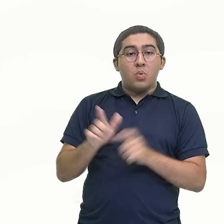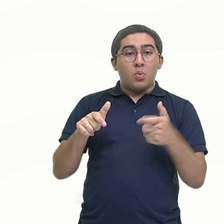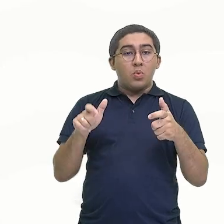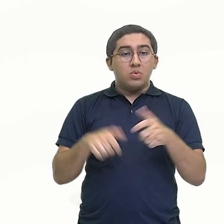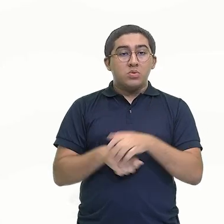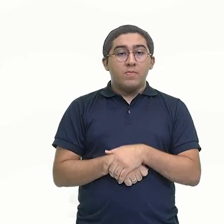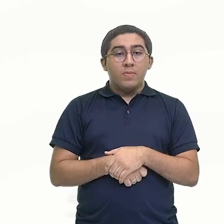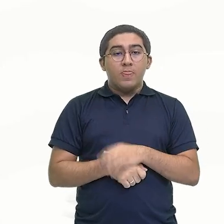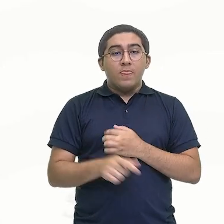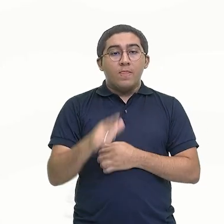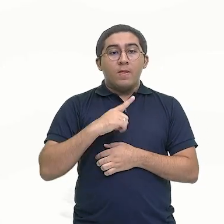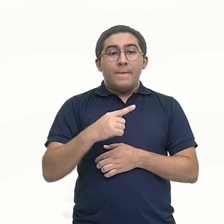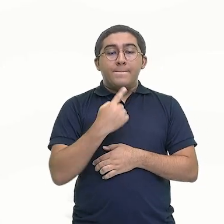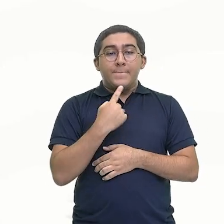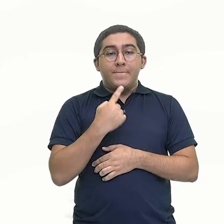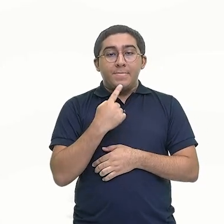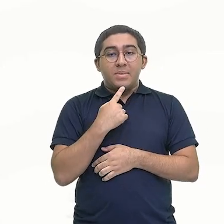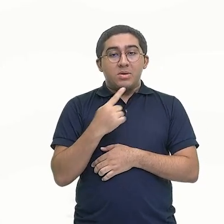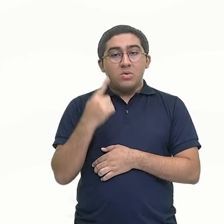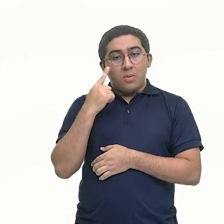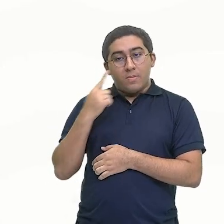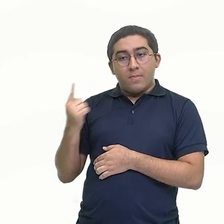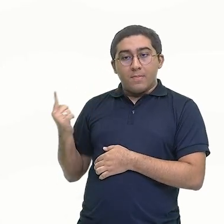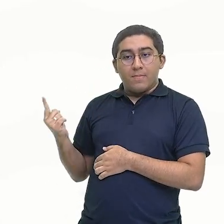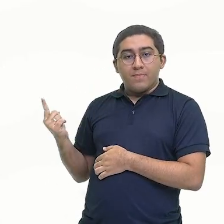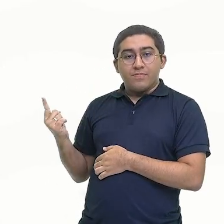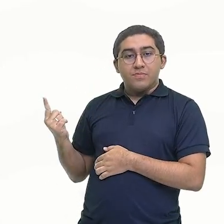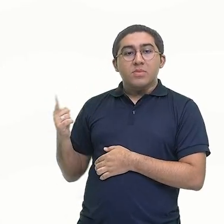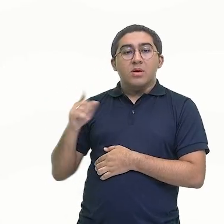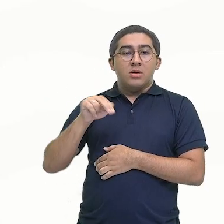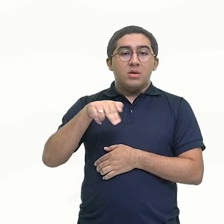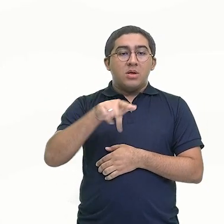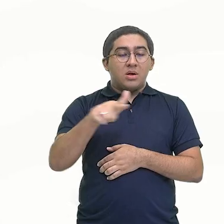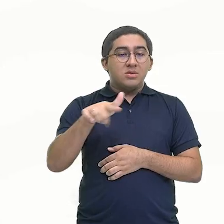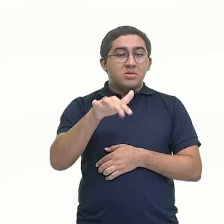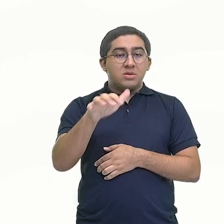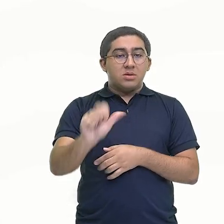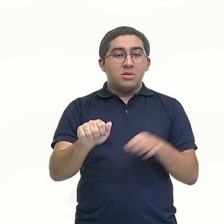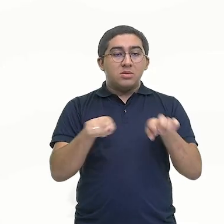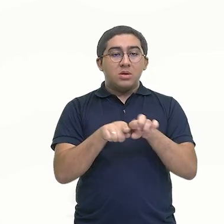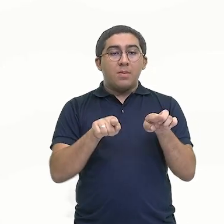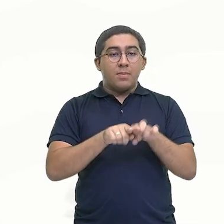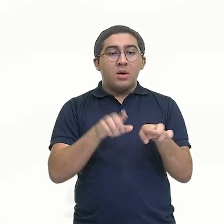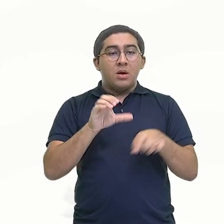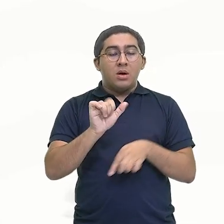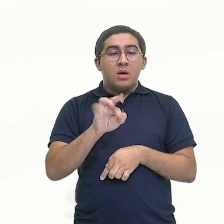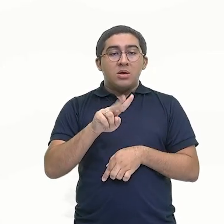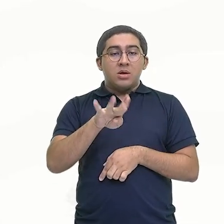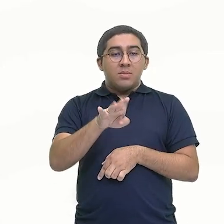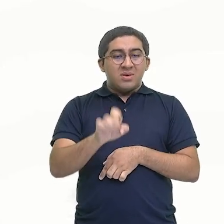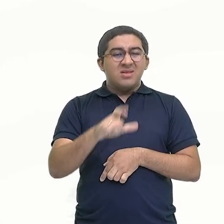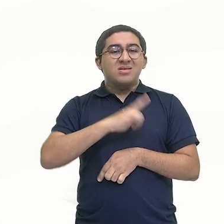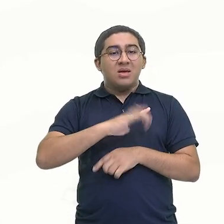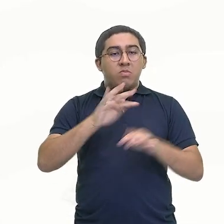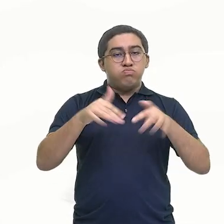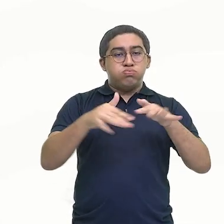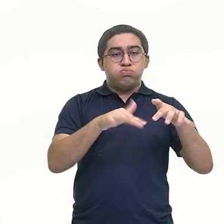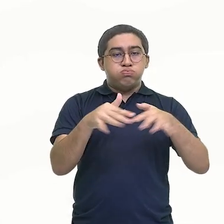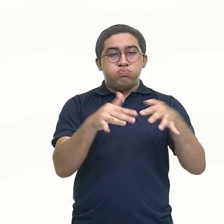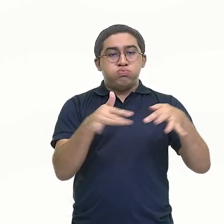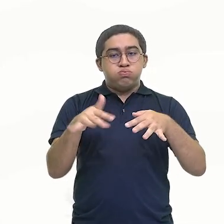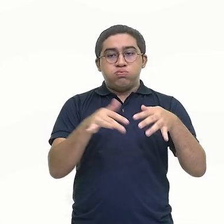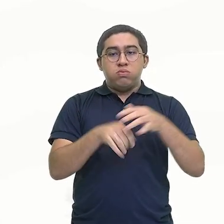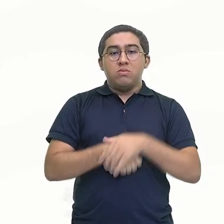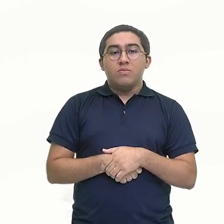de Nazca, por exemplo, da placa do Caribe também, sofrem muito com questão de terremotos. E isso acaba sendo muito